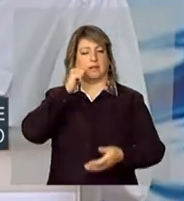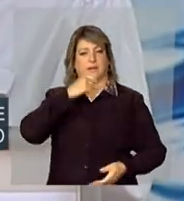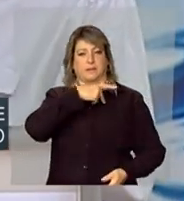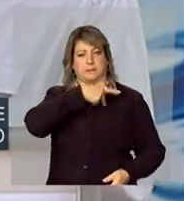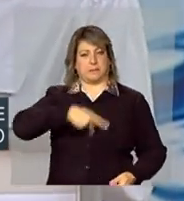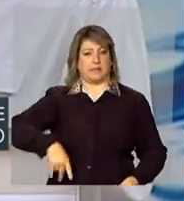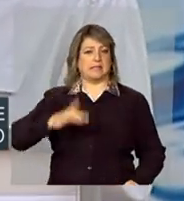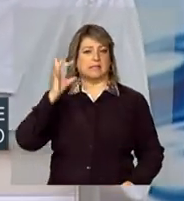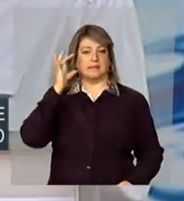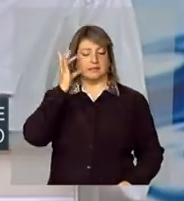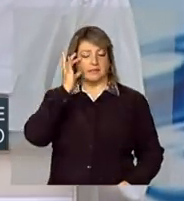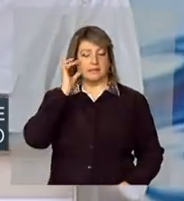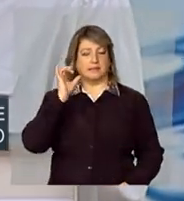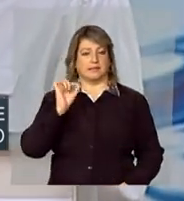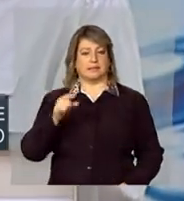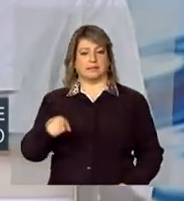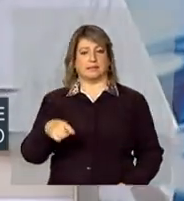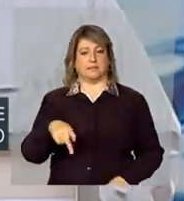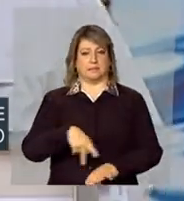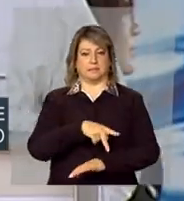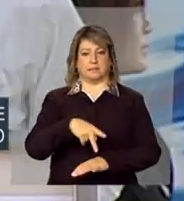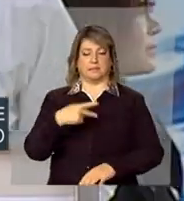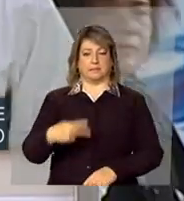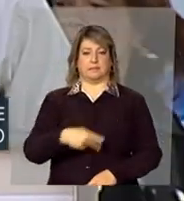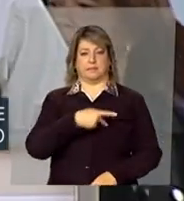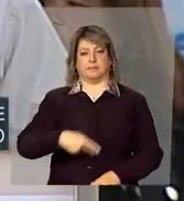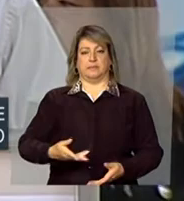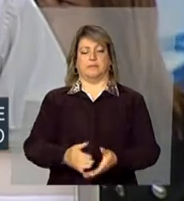da República, Dilma Rousseff,